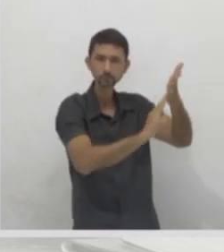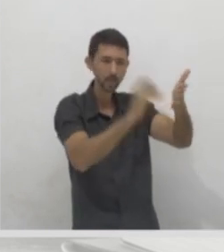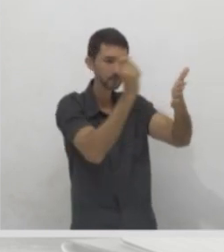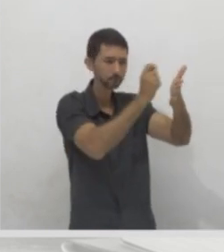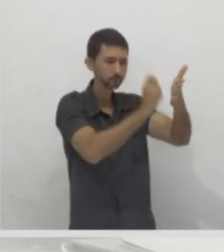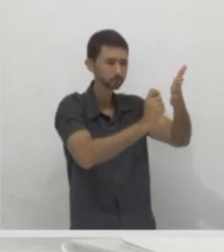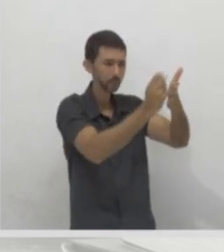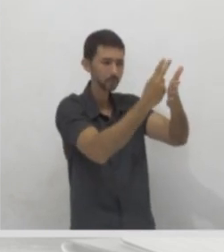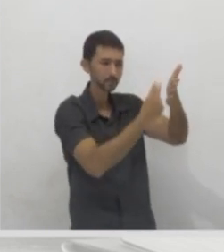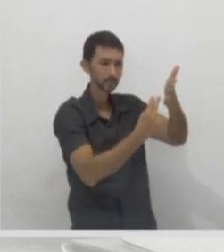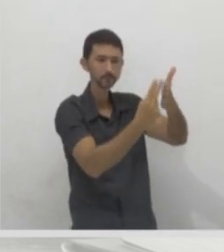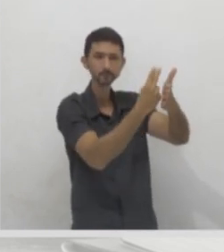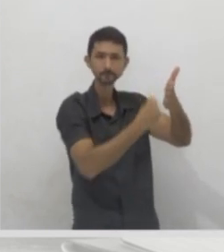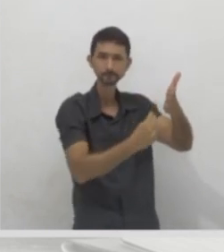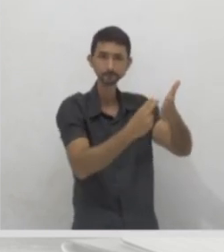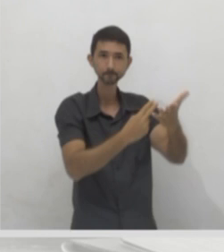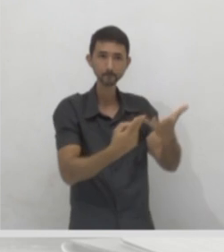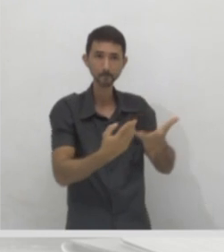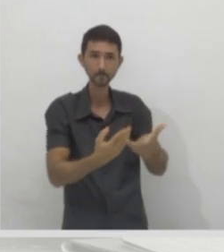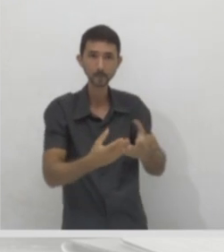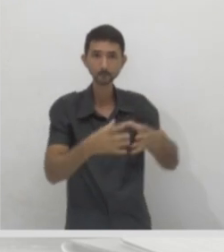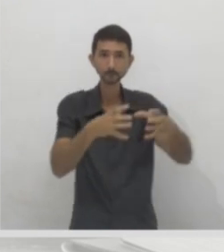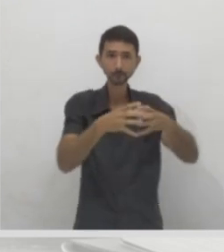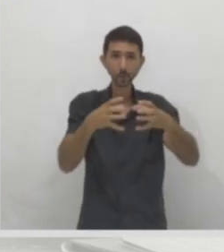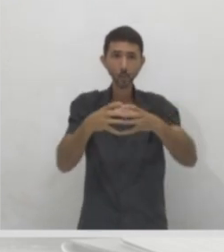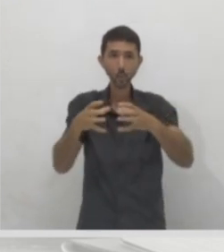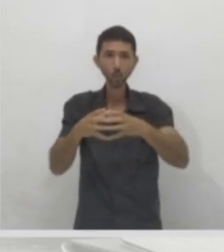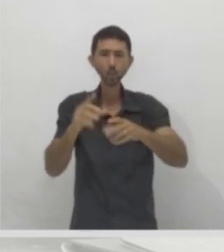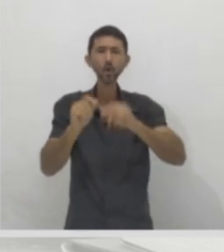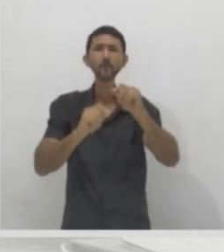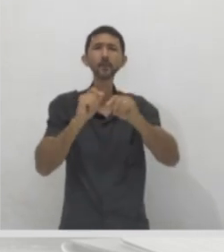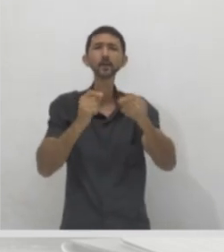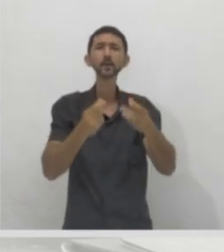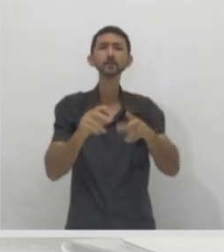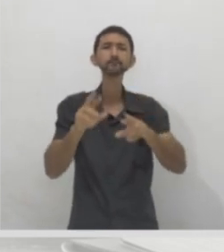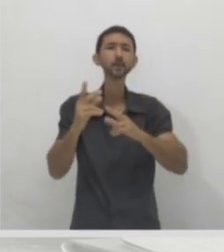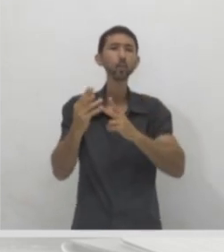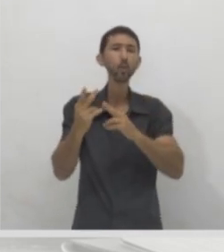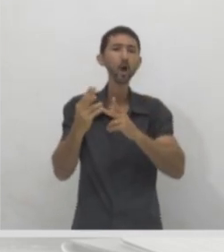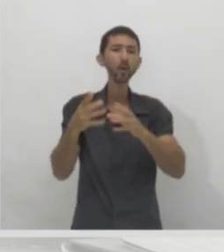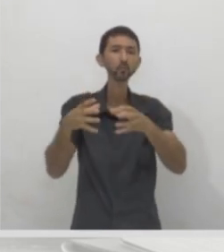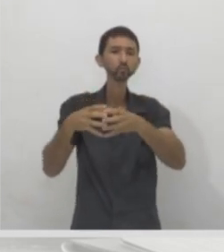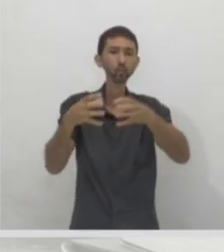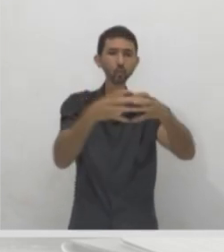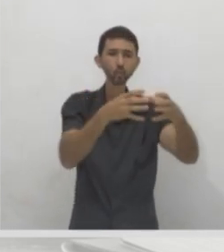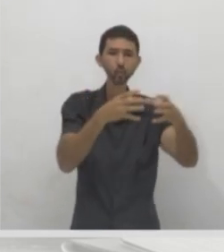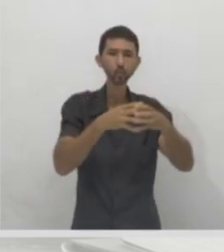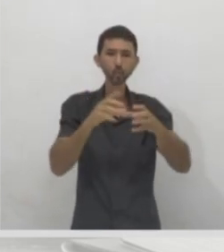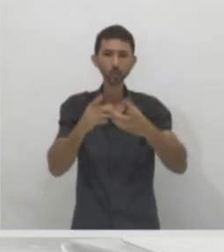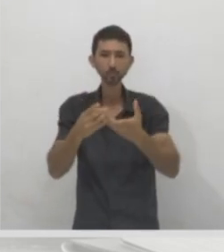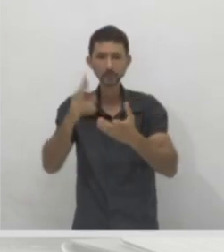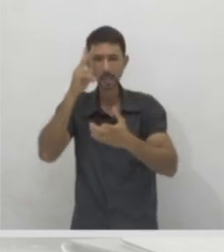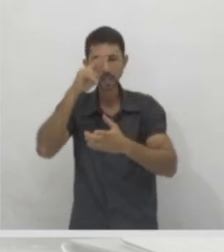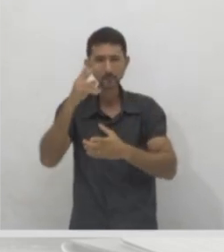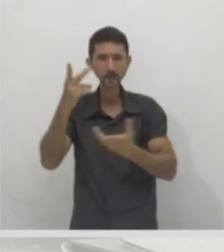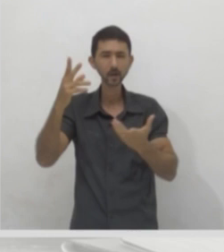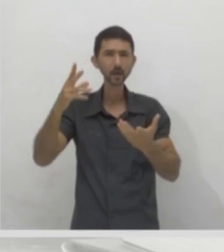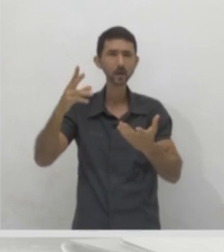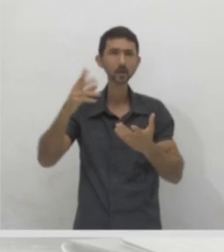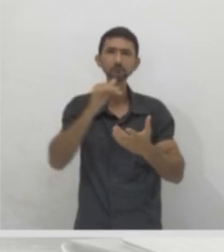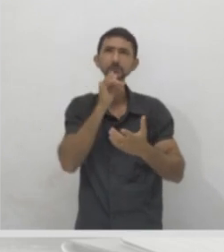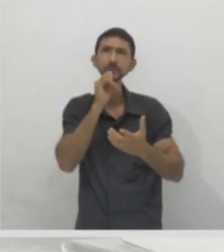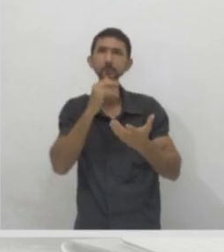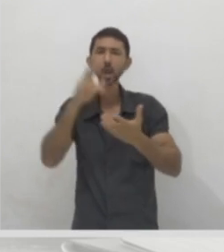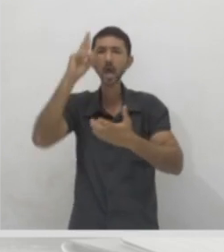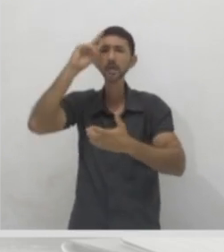Vai ilustrar. Esses grupos, pessoal, tinham uma característica igualitária. Lembra que nós falamos que a história,